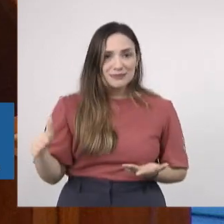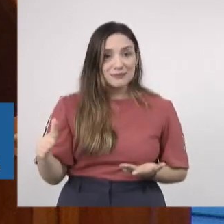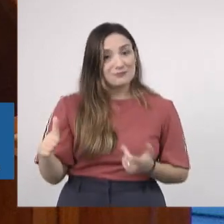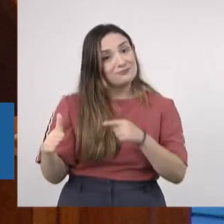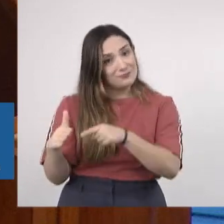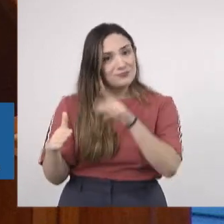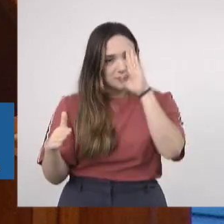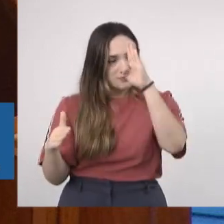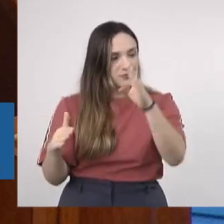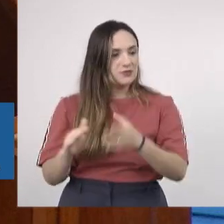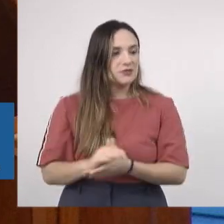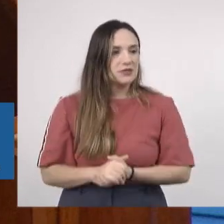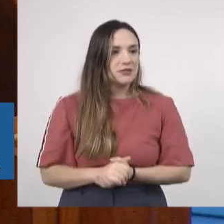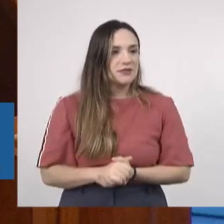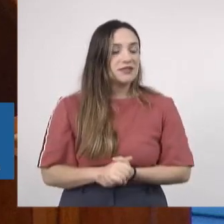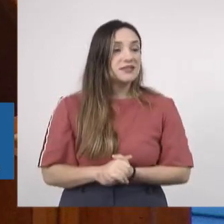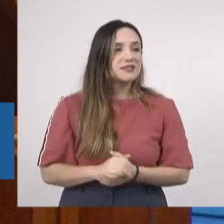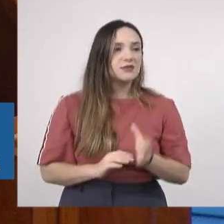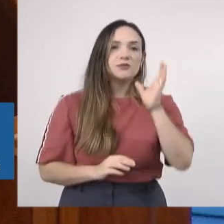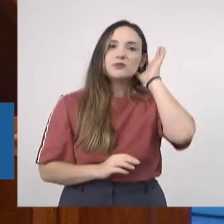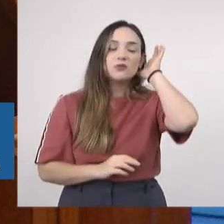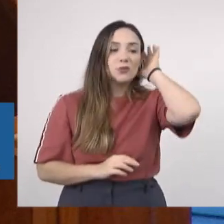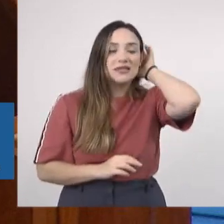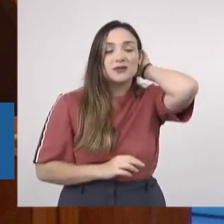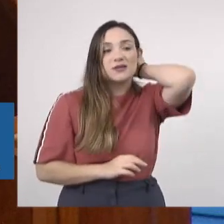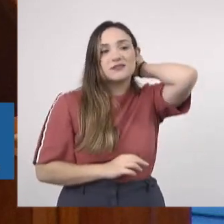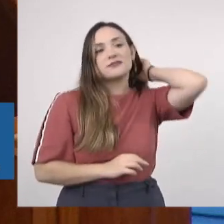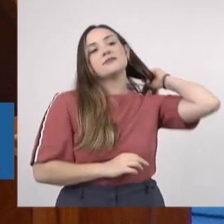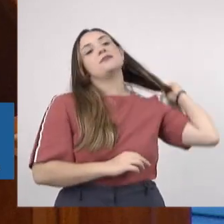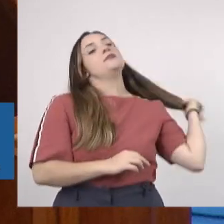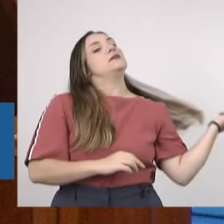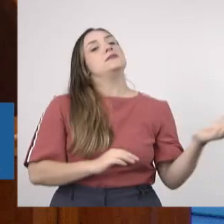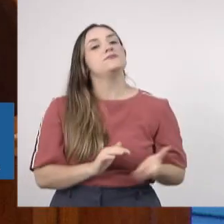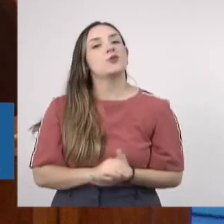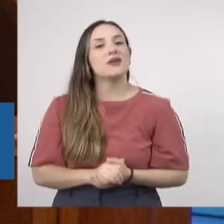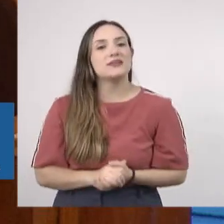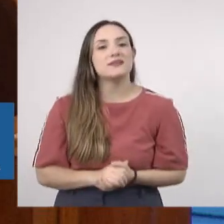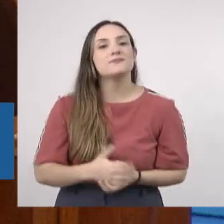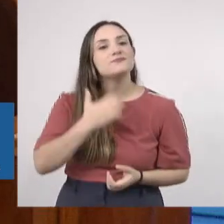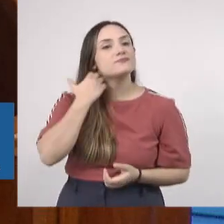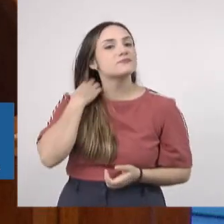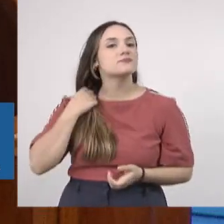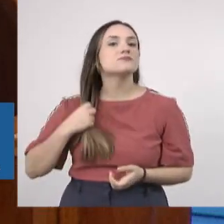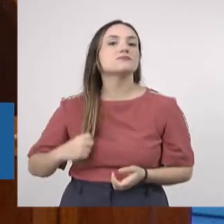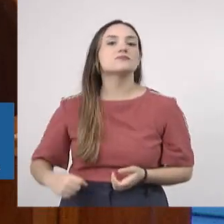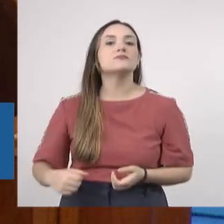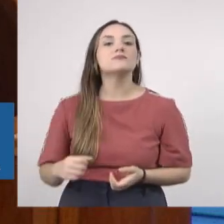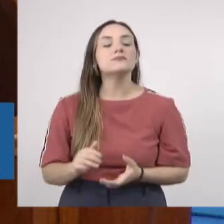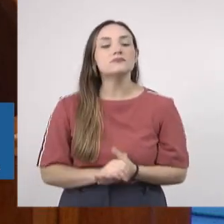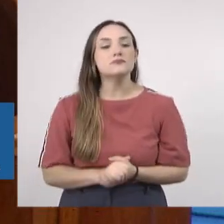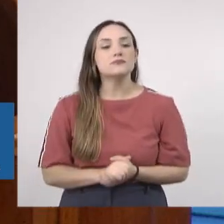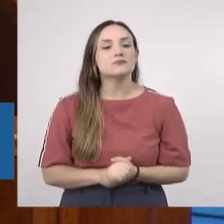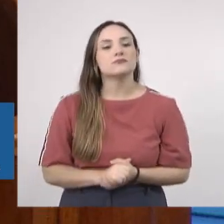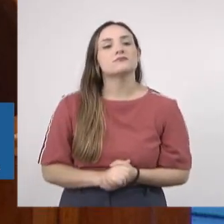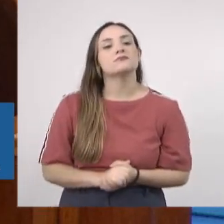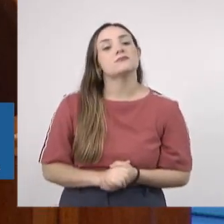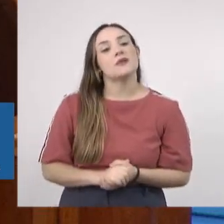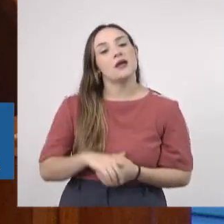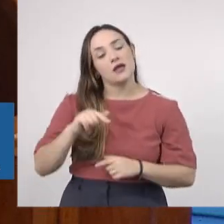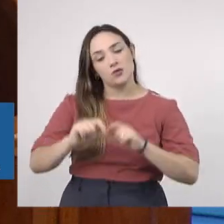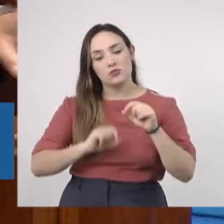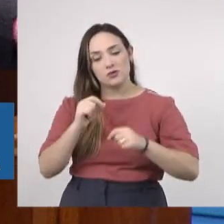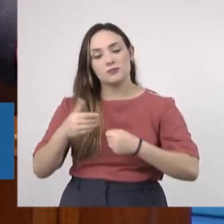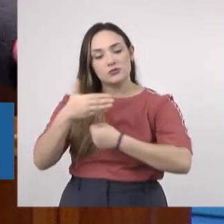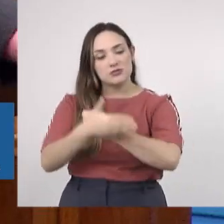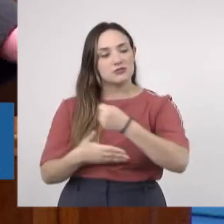de uma criança. Um momento este que muito se questiona a ação das instituições voltadas para a defesa de direitos de crianças